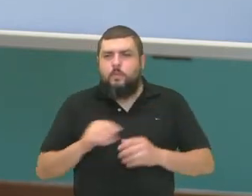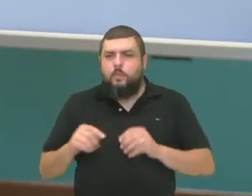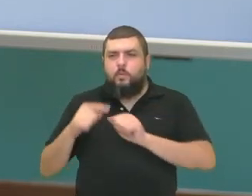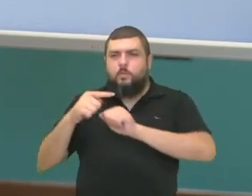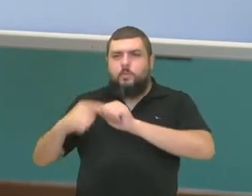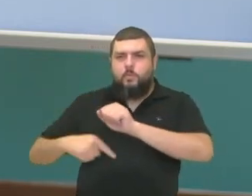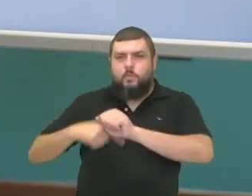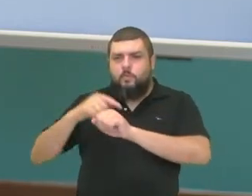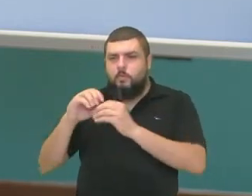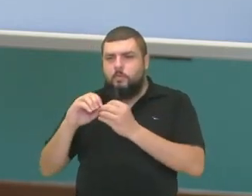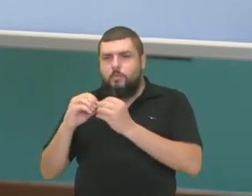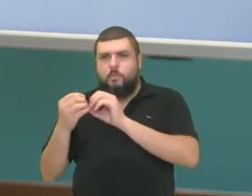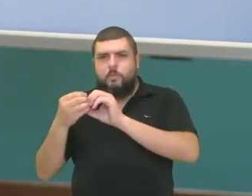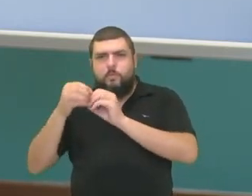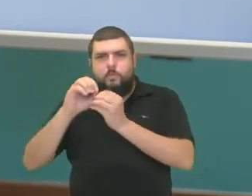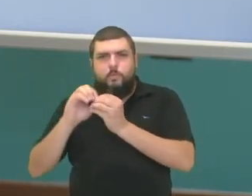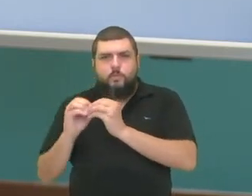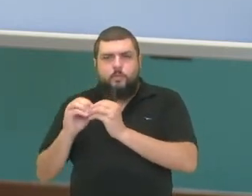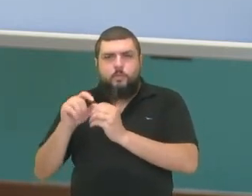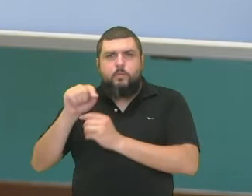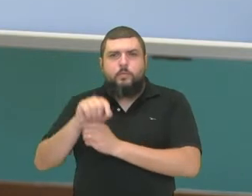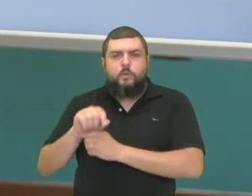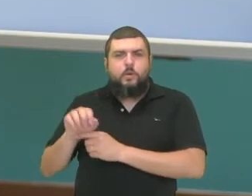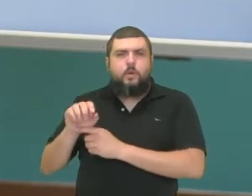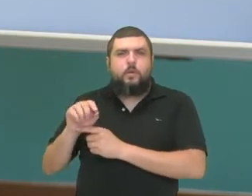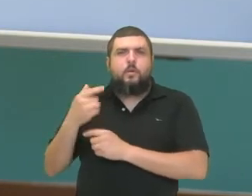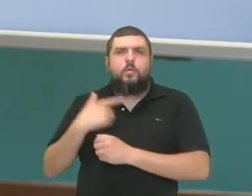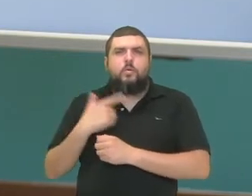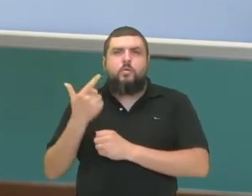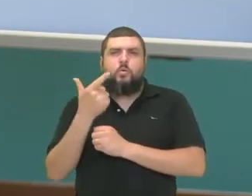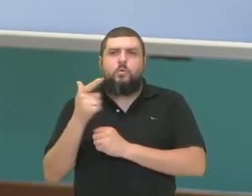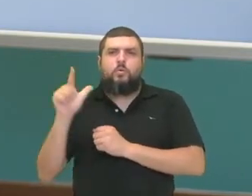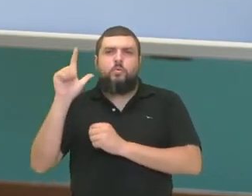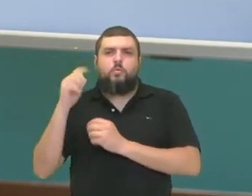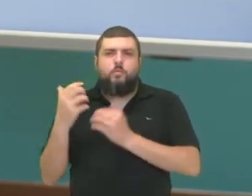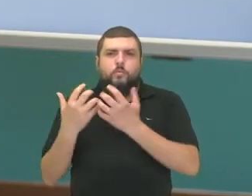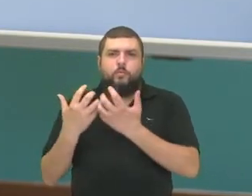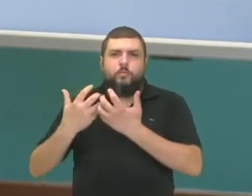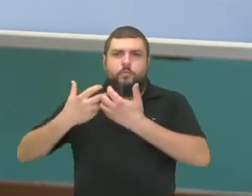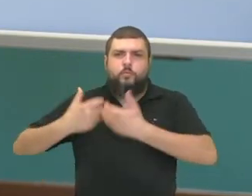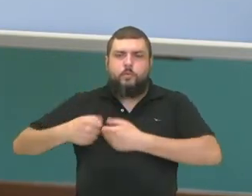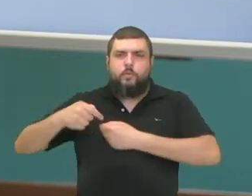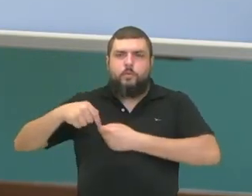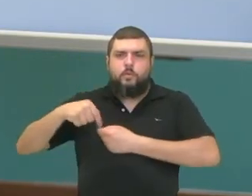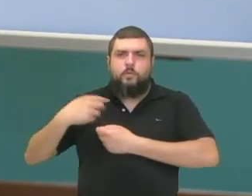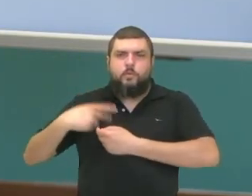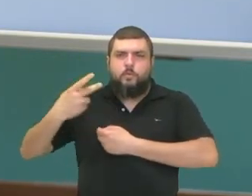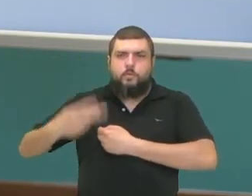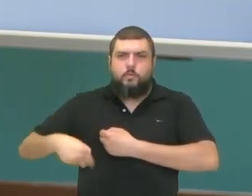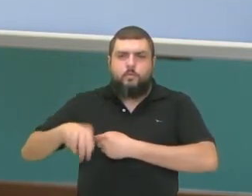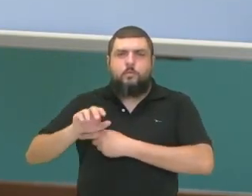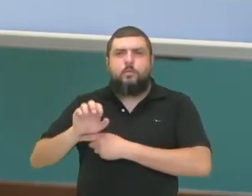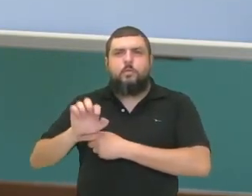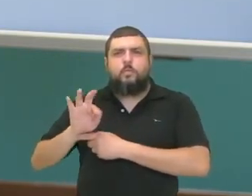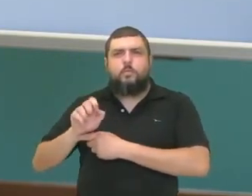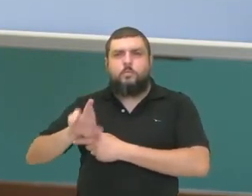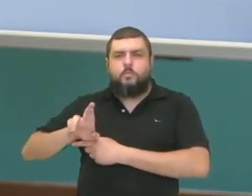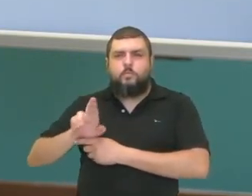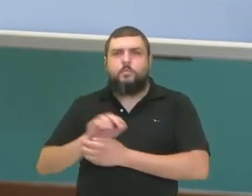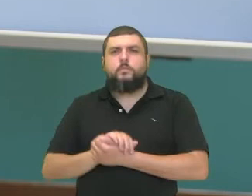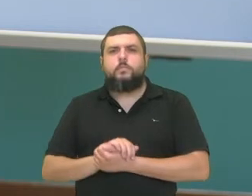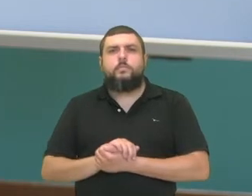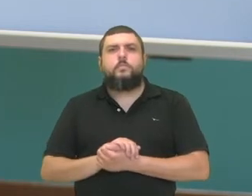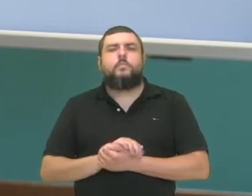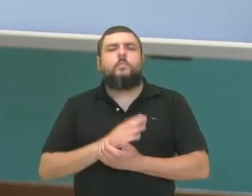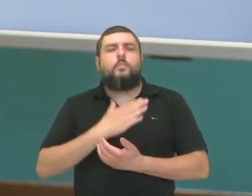átomos formam uma outra substância de uma função química diferente, um éter. Calma, já